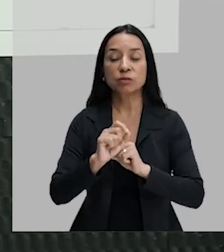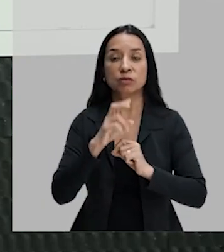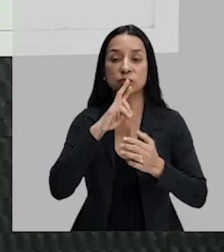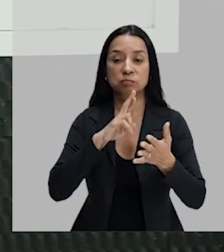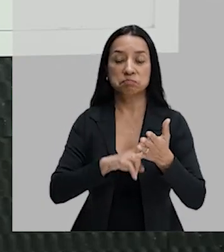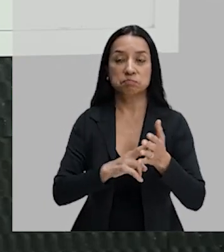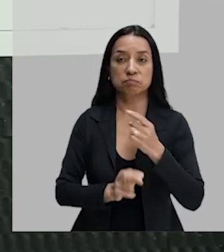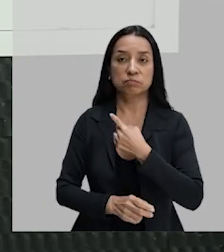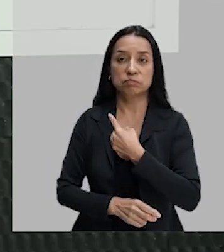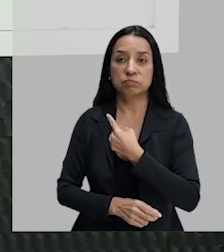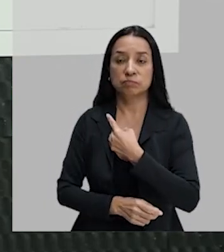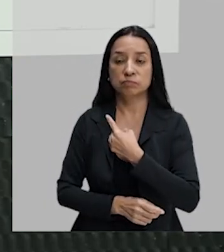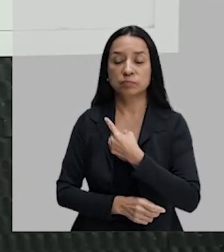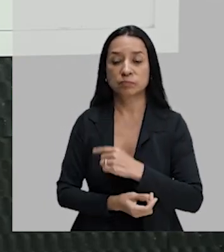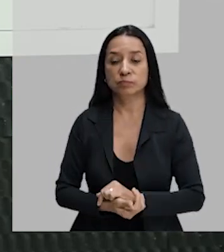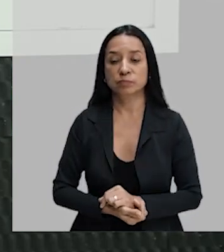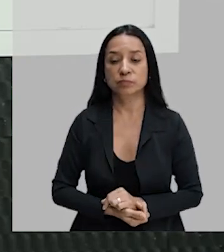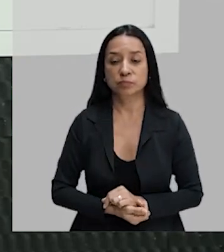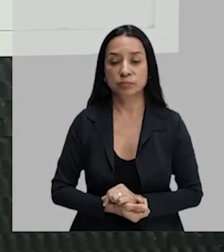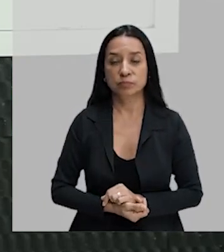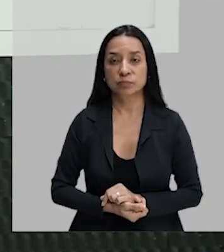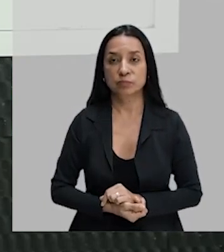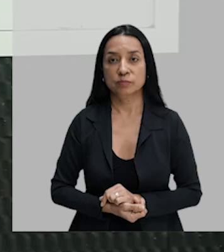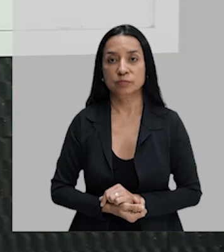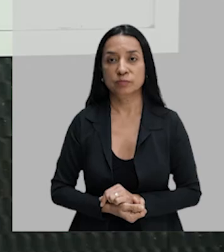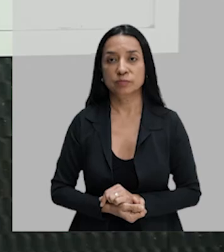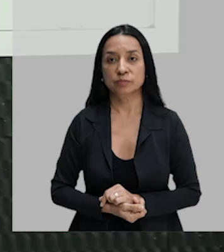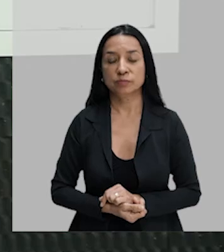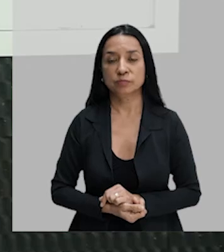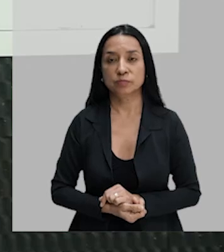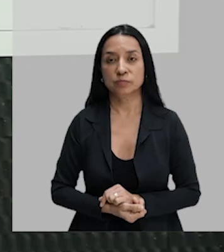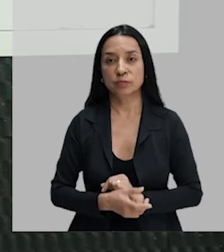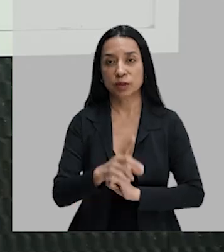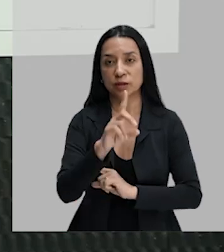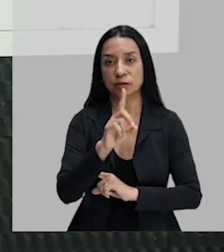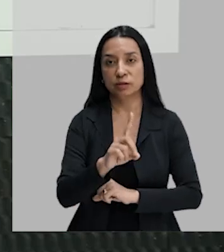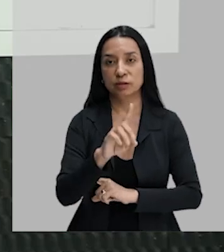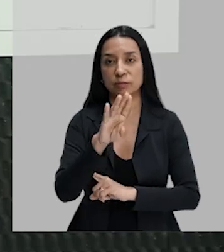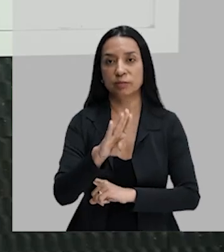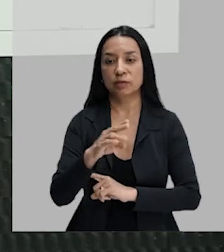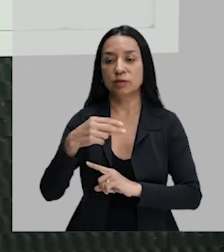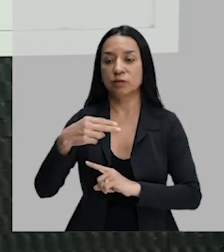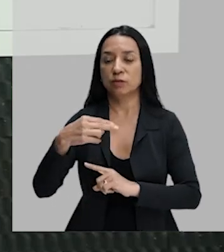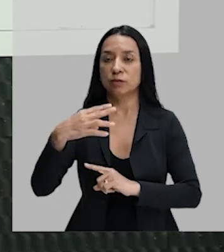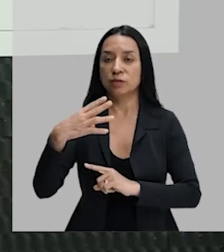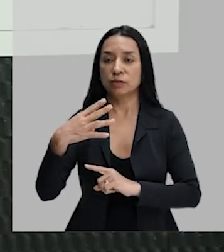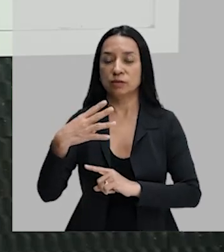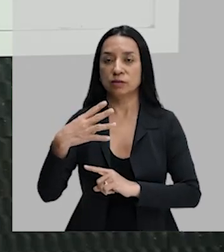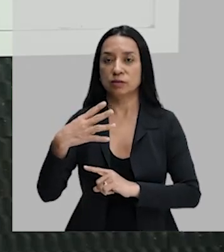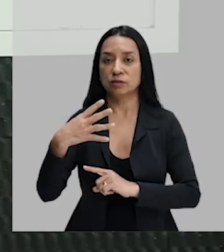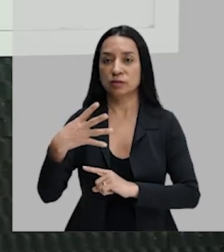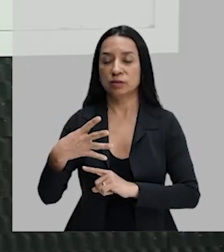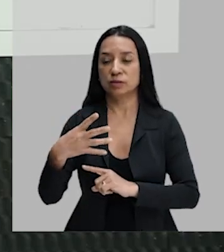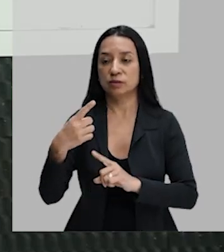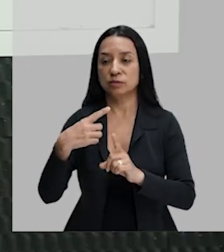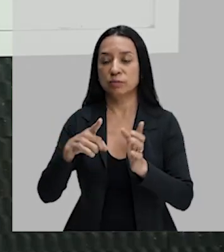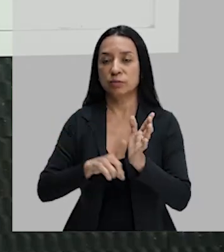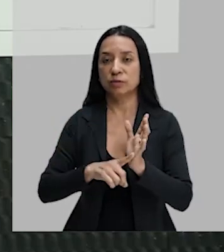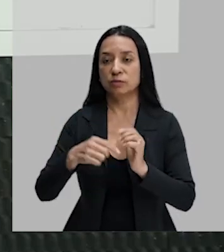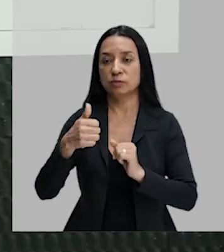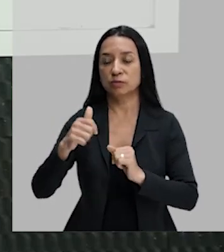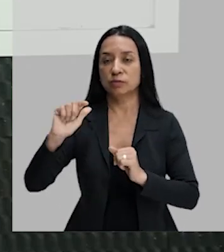nisso aqui então determinante de B vai ser igual a 3 menos um ao